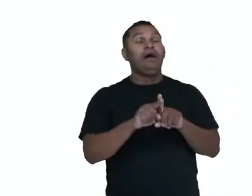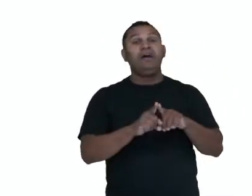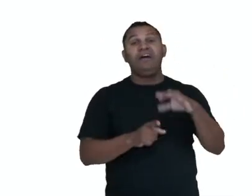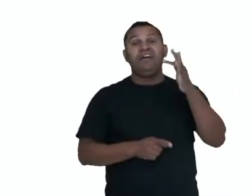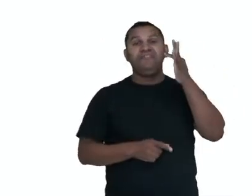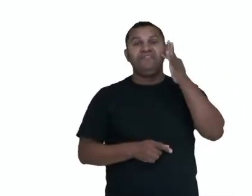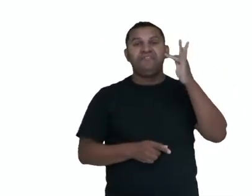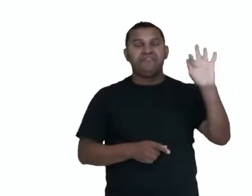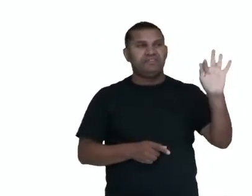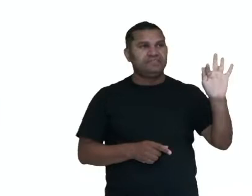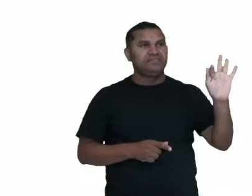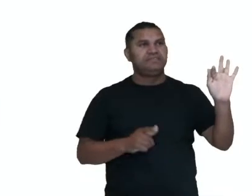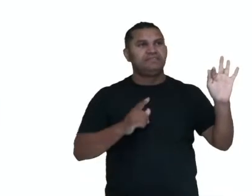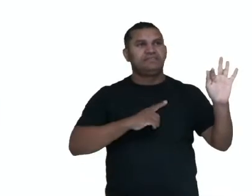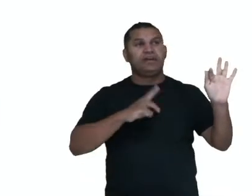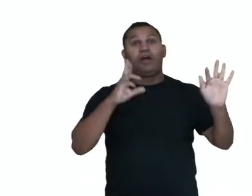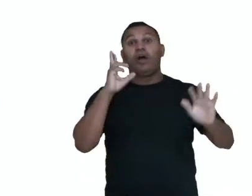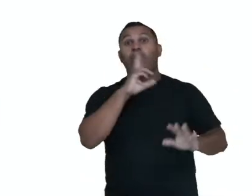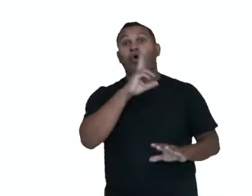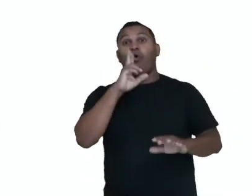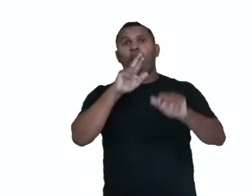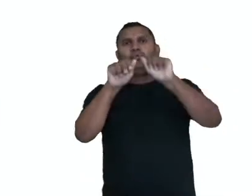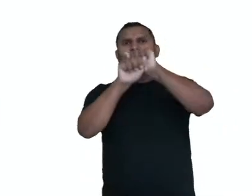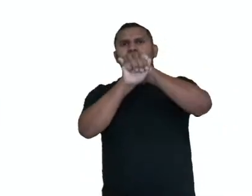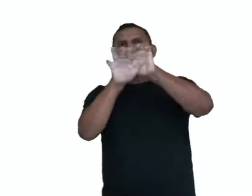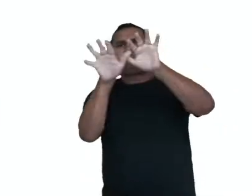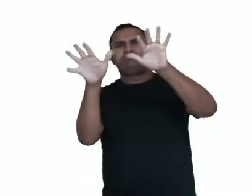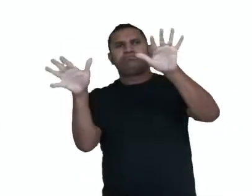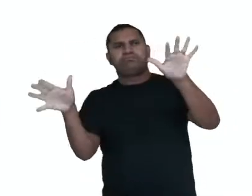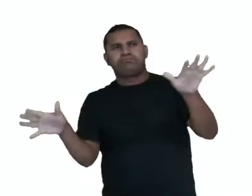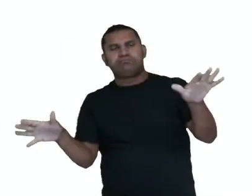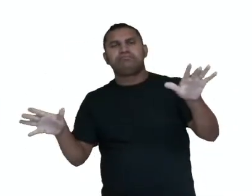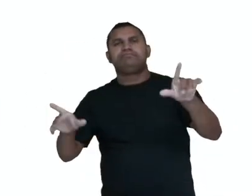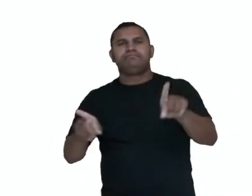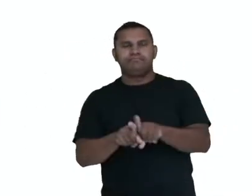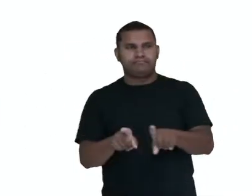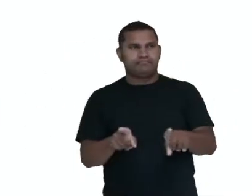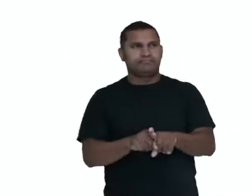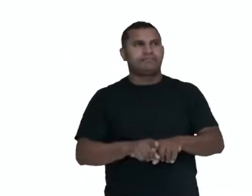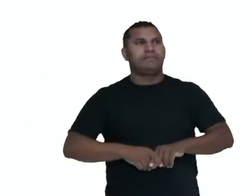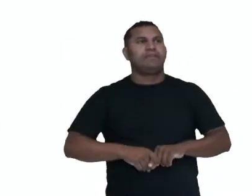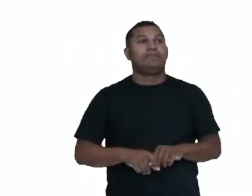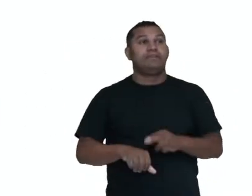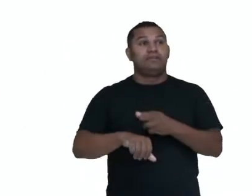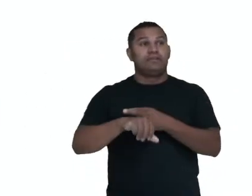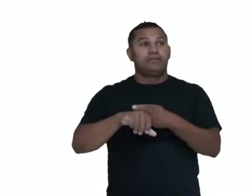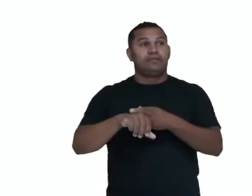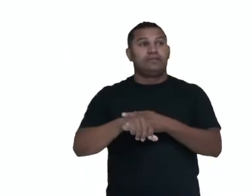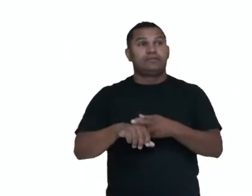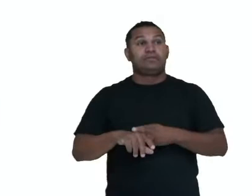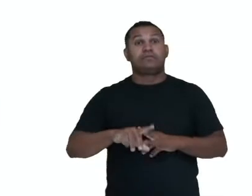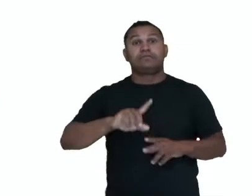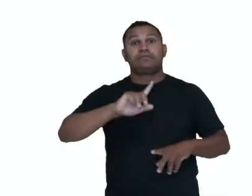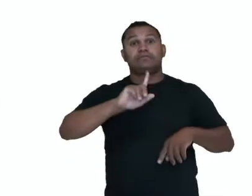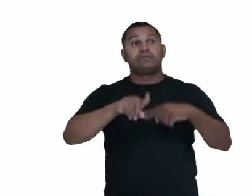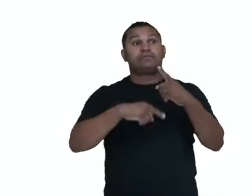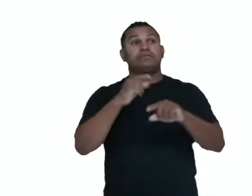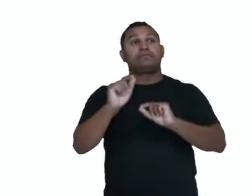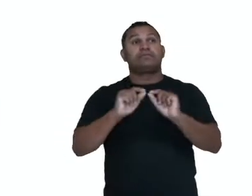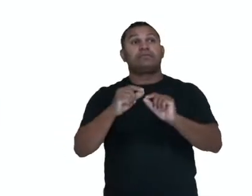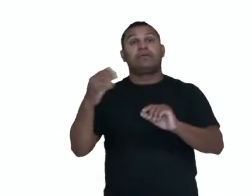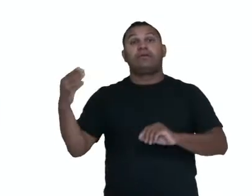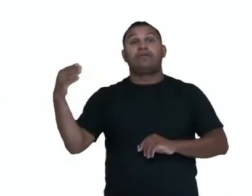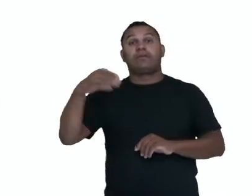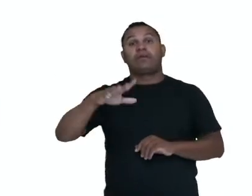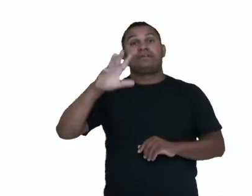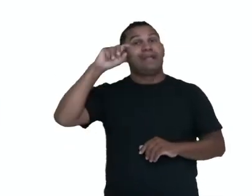a Rússia fazendo a expansão do seu imperialismo, do seu colonialismo, e essa divisão do mundo entre as